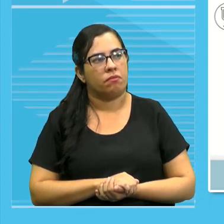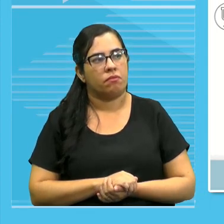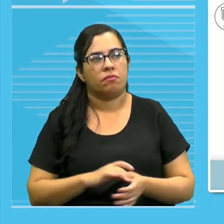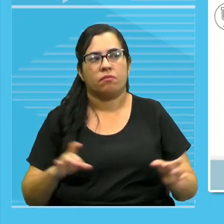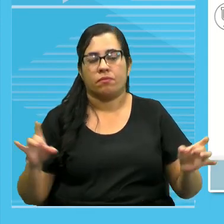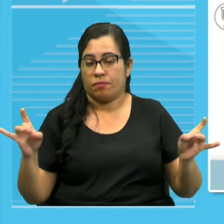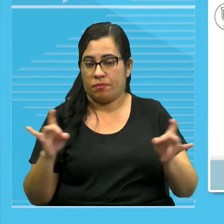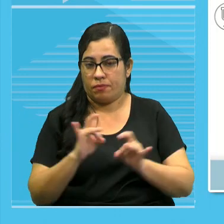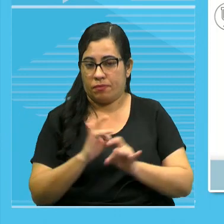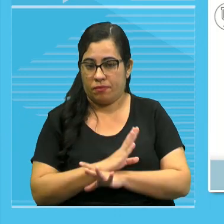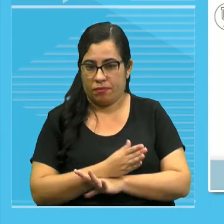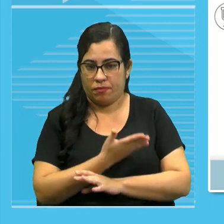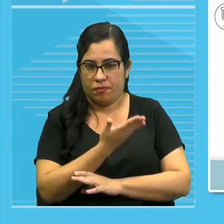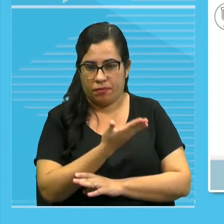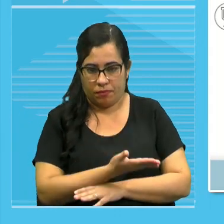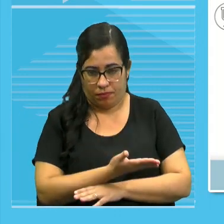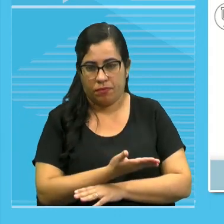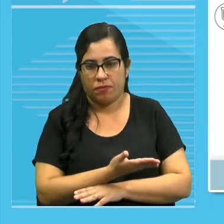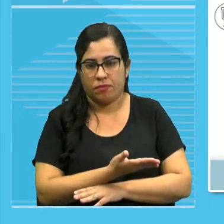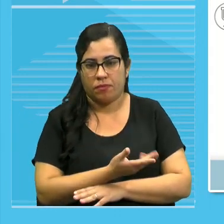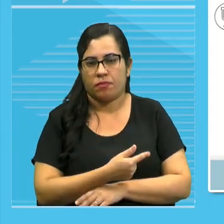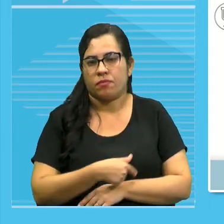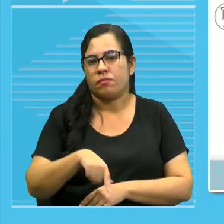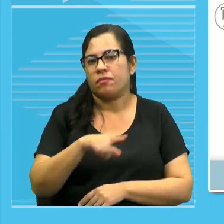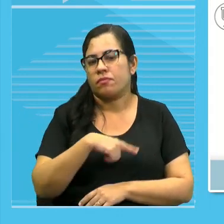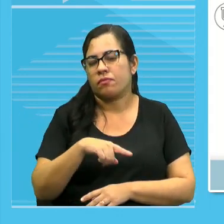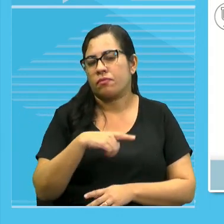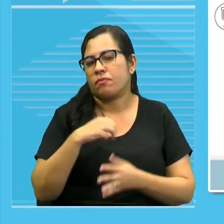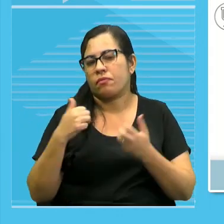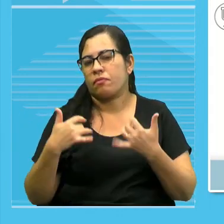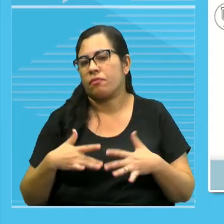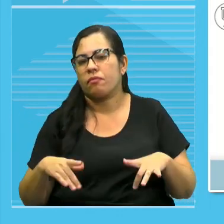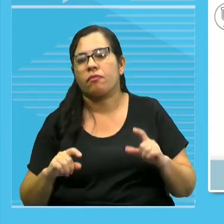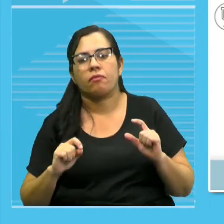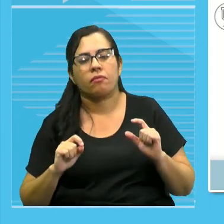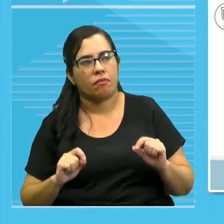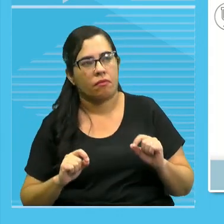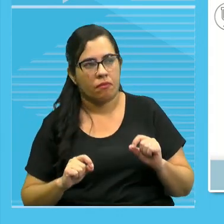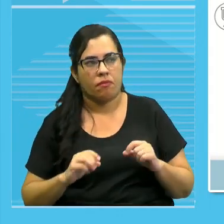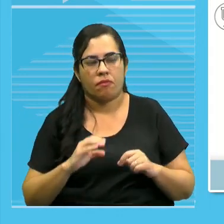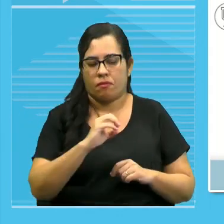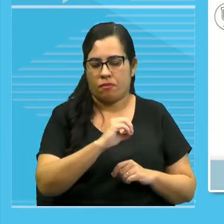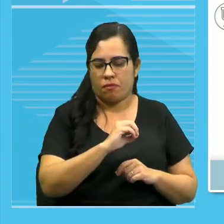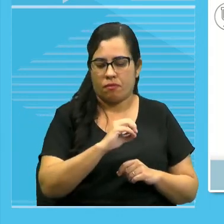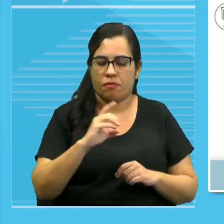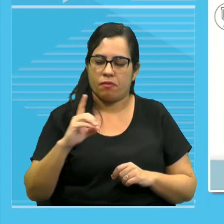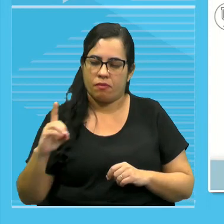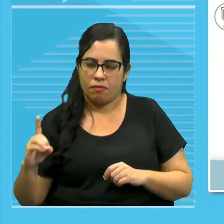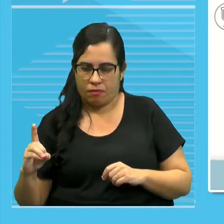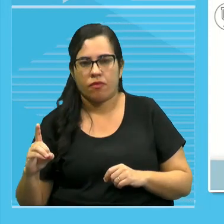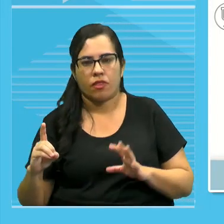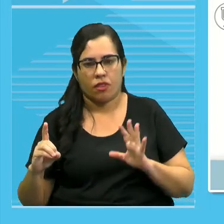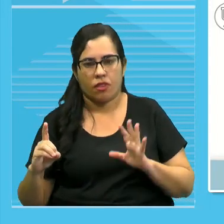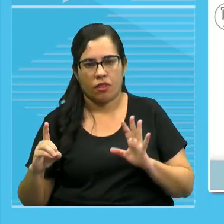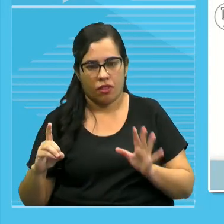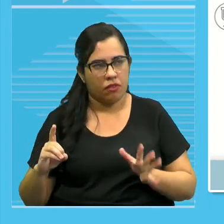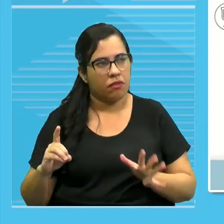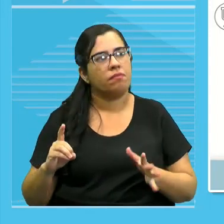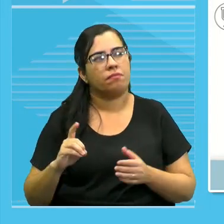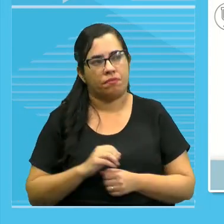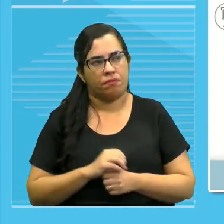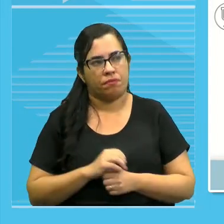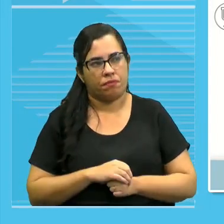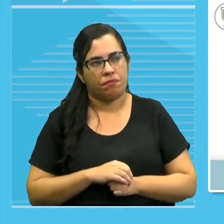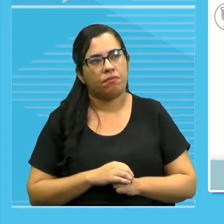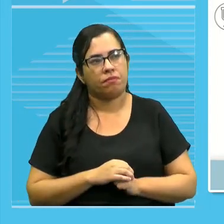pronto aqui a gente vai voltar para o objeto indireto aquela questão era de objeto direto tava ali